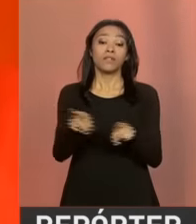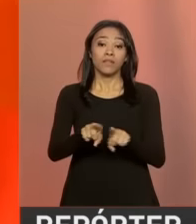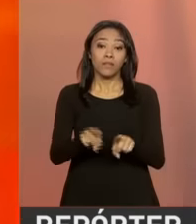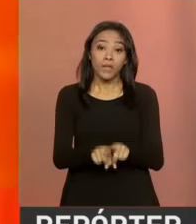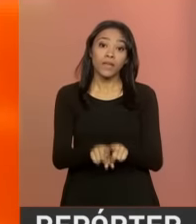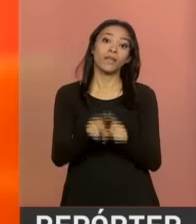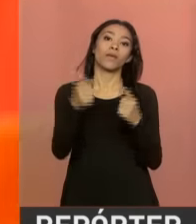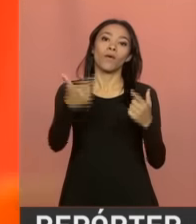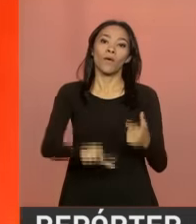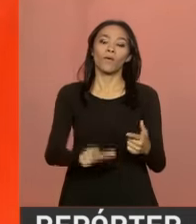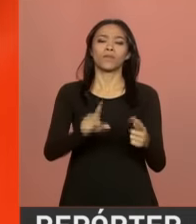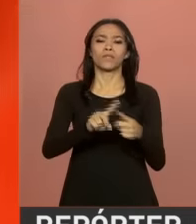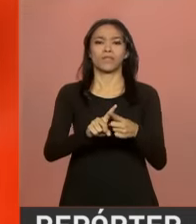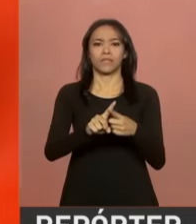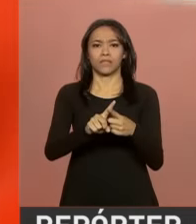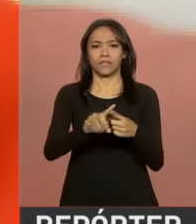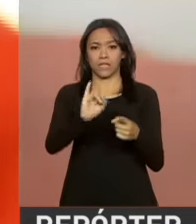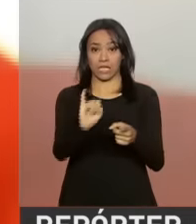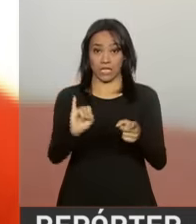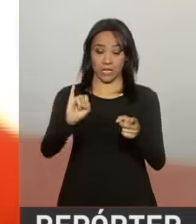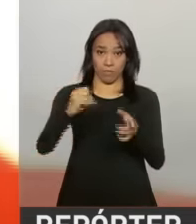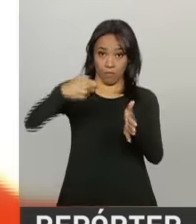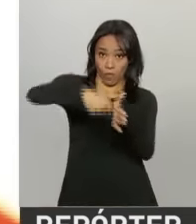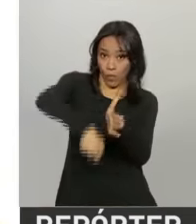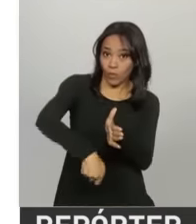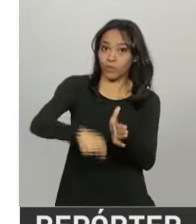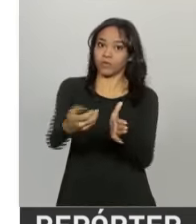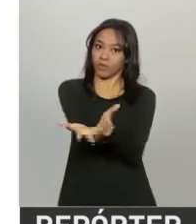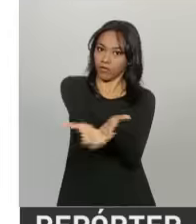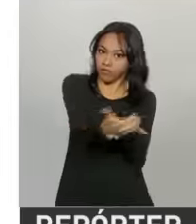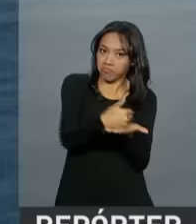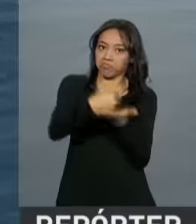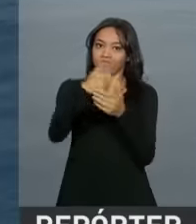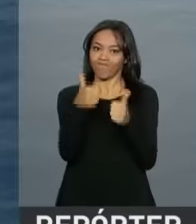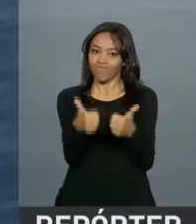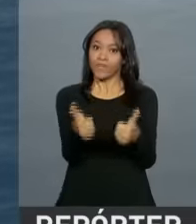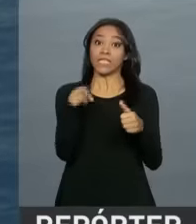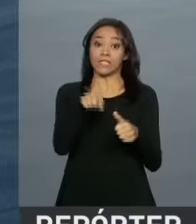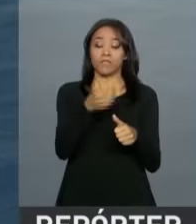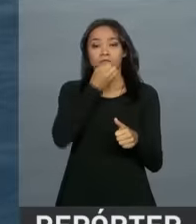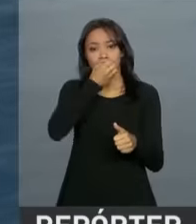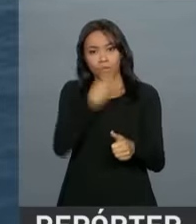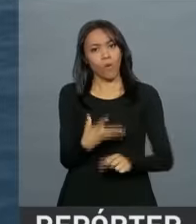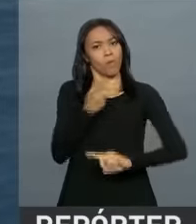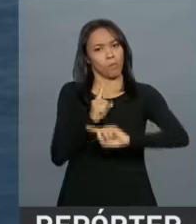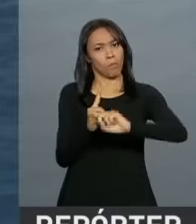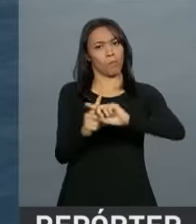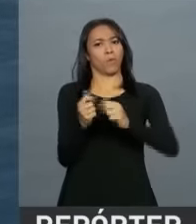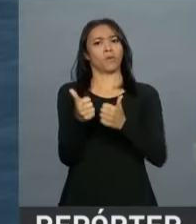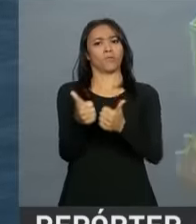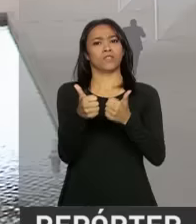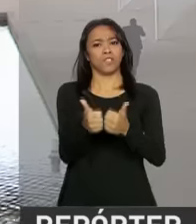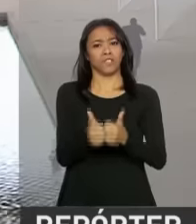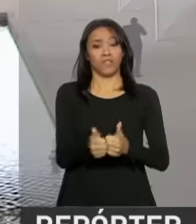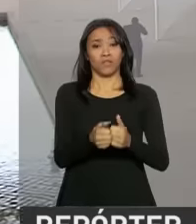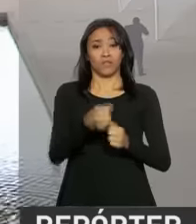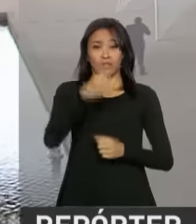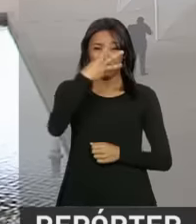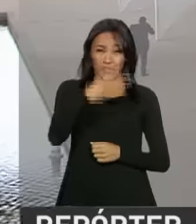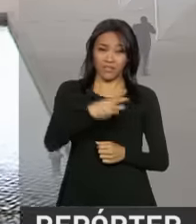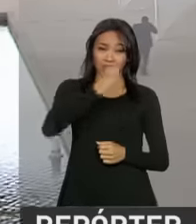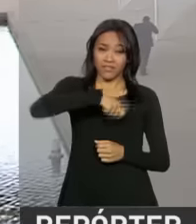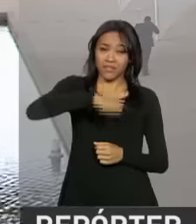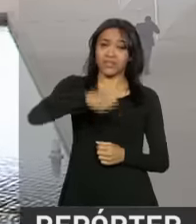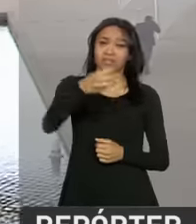com importações. De acordo com a Petrobras, esse foi o primeiro resultado positivo depois de 3 trimestres